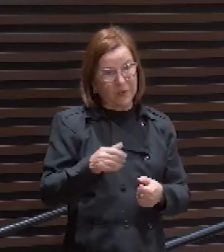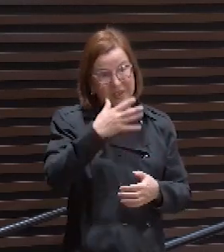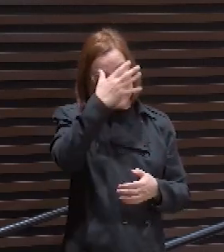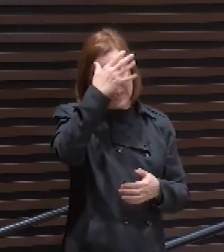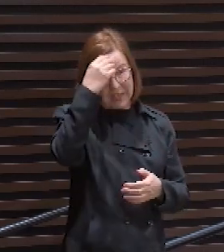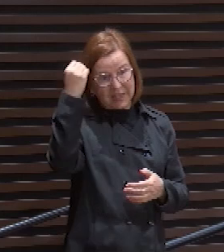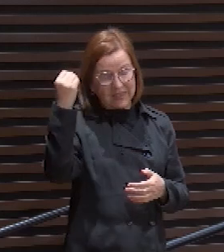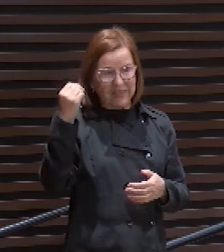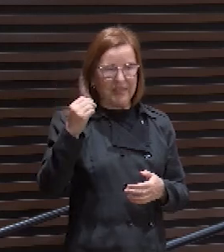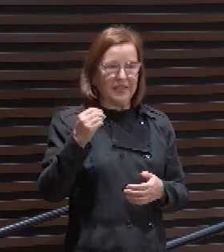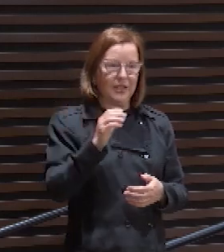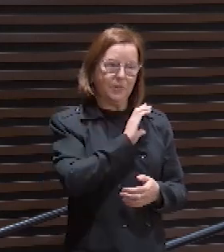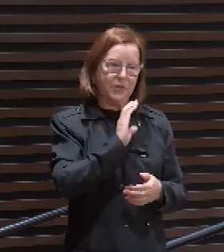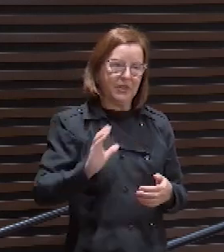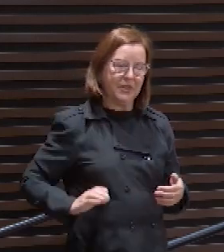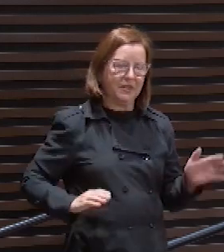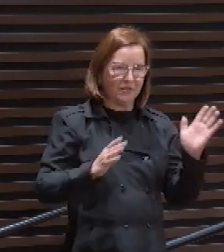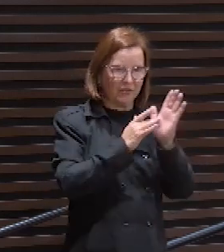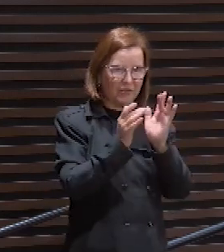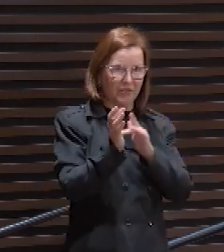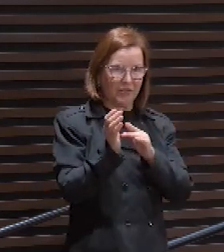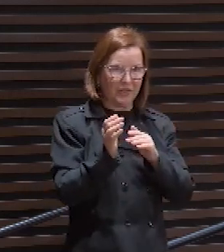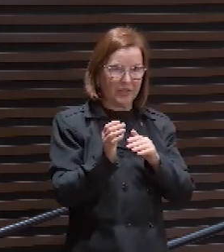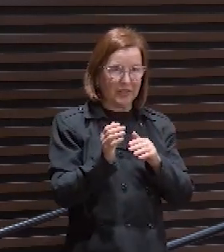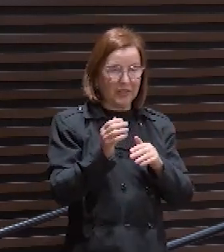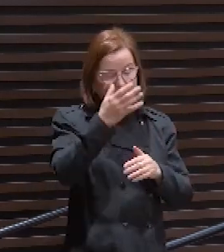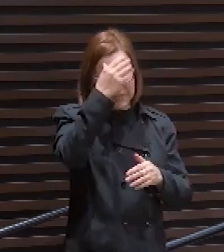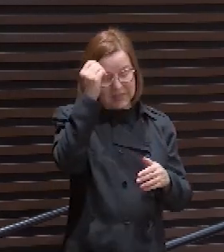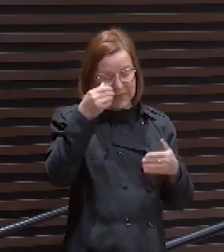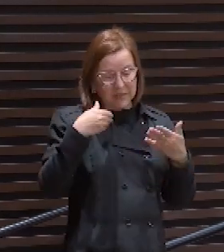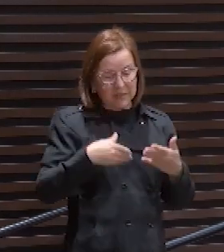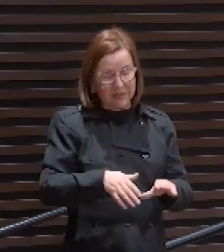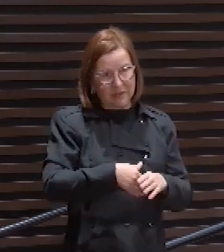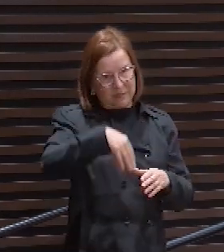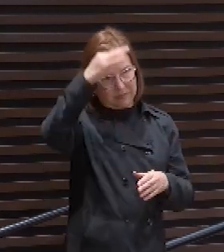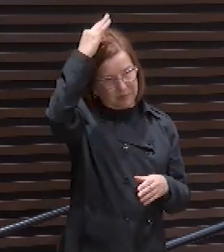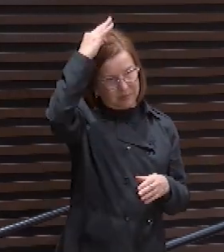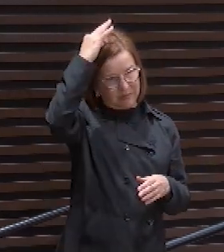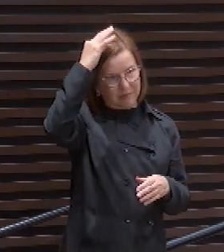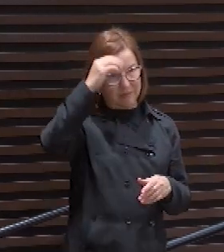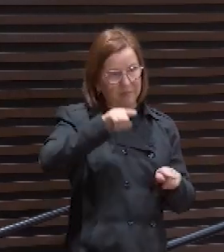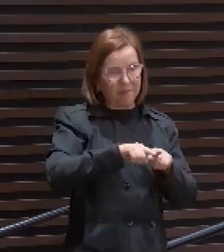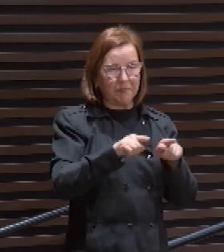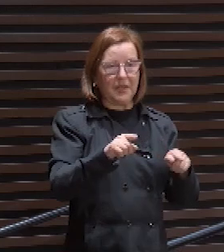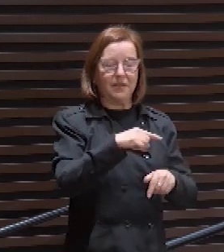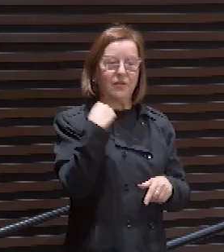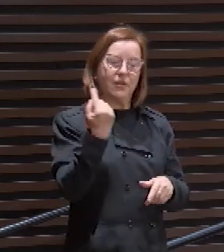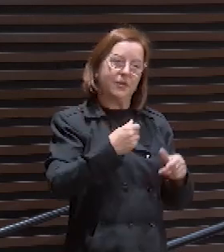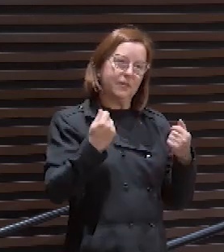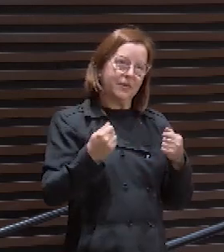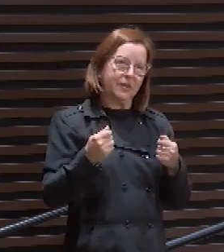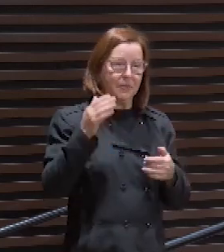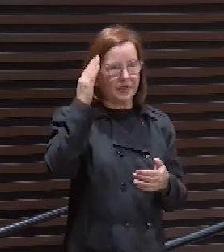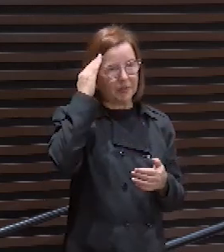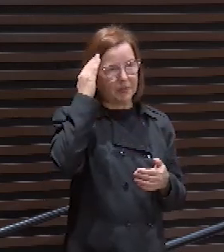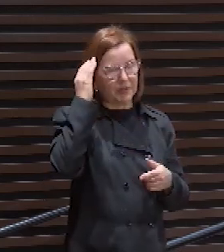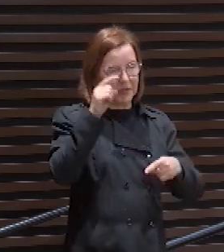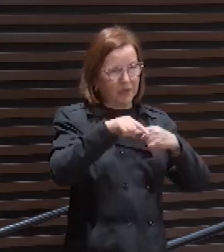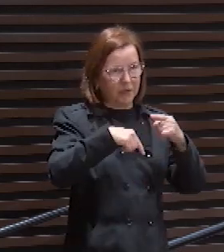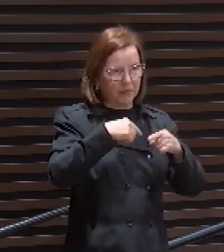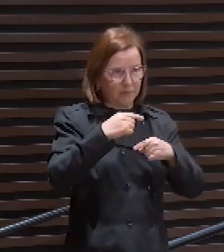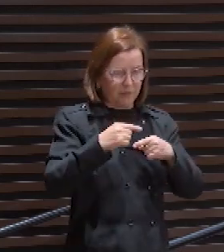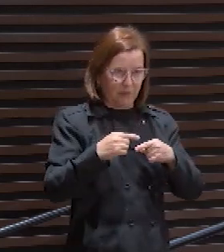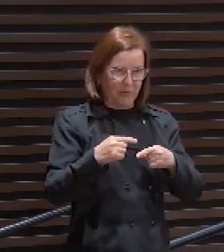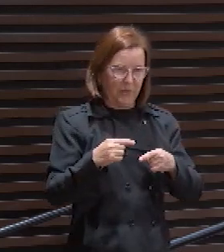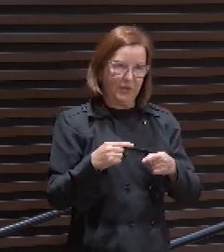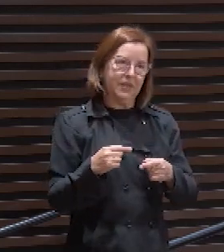Cristo Jesus. Esquecemos que nascemos de novo. Só que nós precisamos, irmãos, saber que depois que nós agora